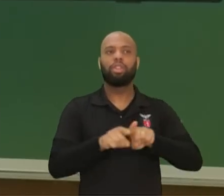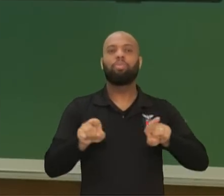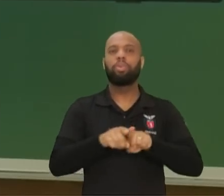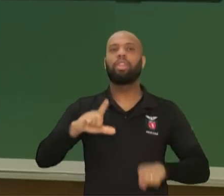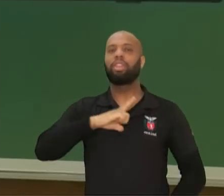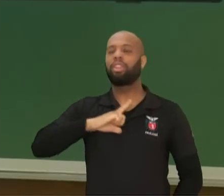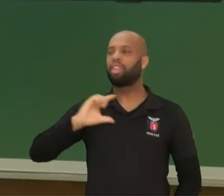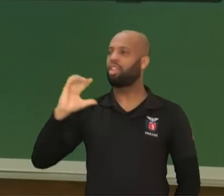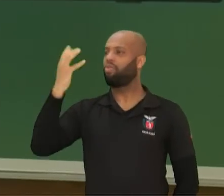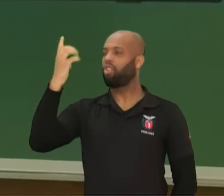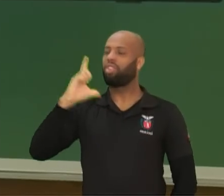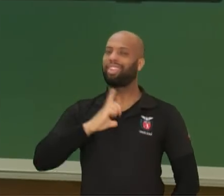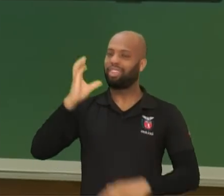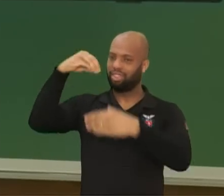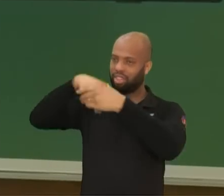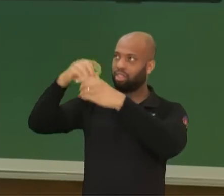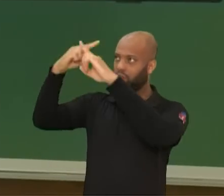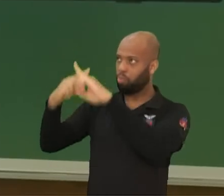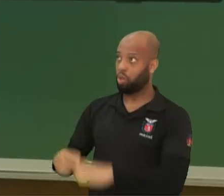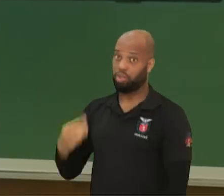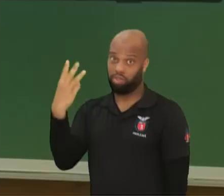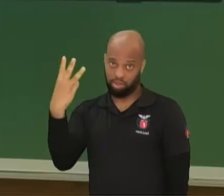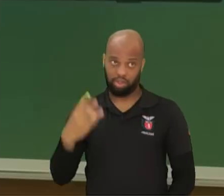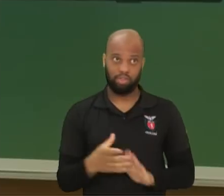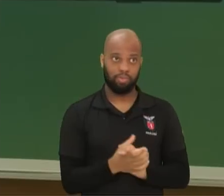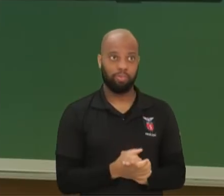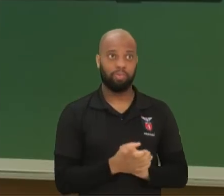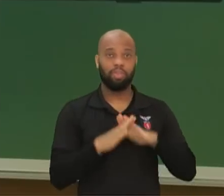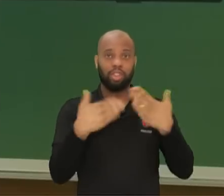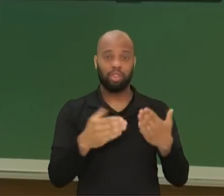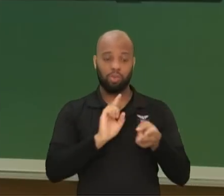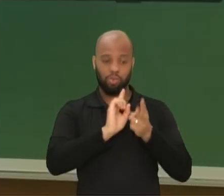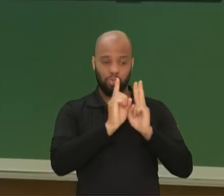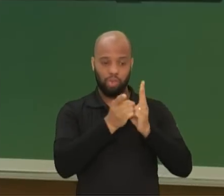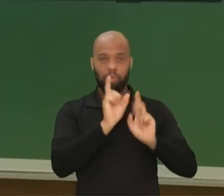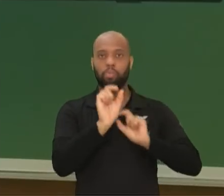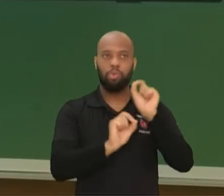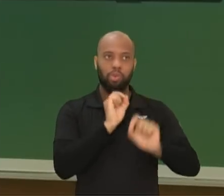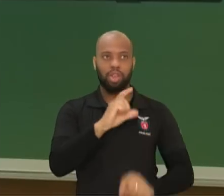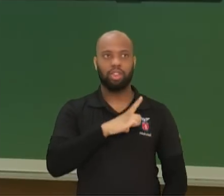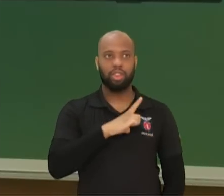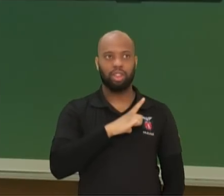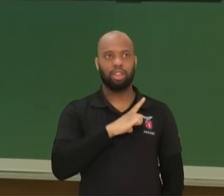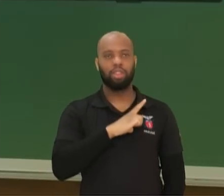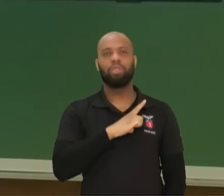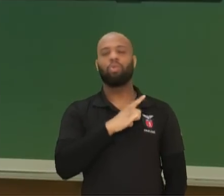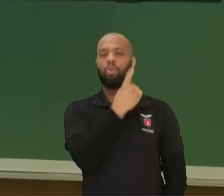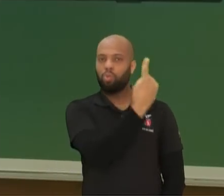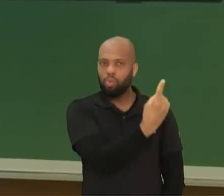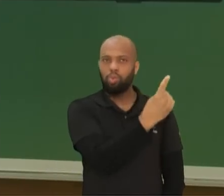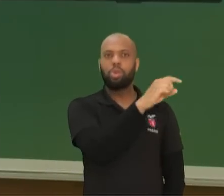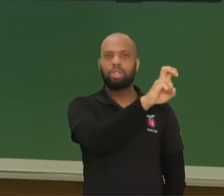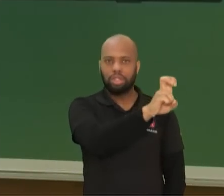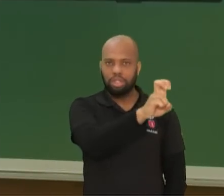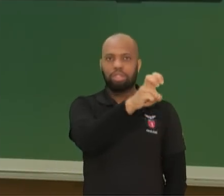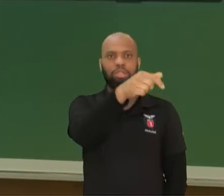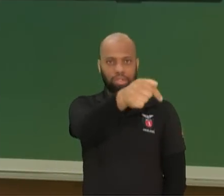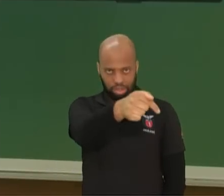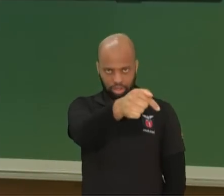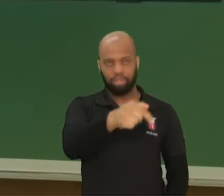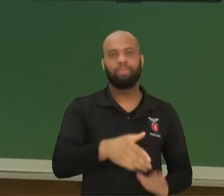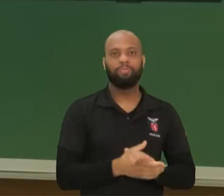os múltiplos de 3, tá bom? Lembrando lá, ímpar, né? Tem os números ímpares aqui, o 1, o 5, o